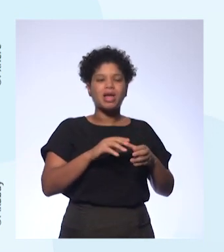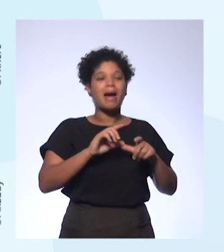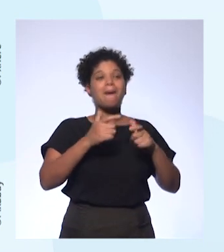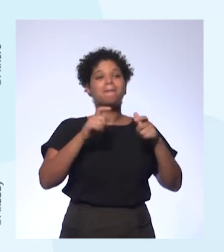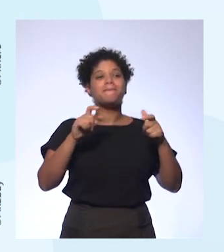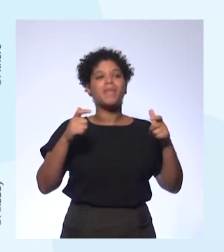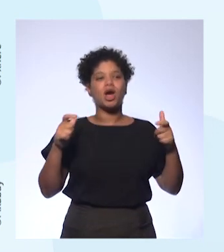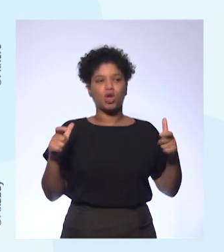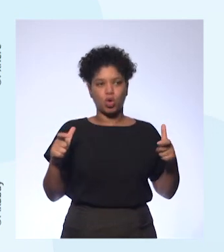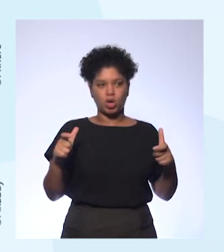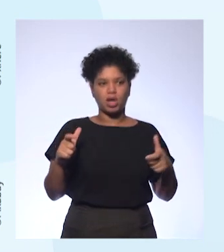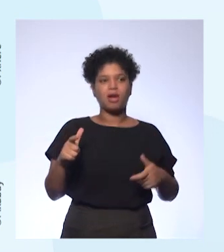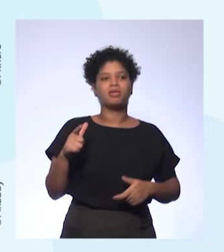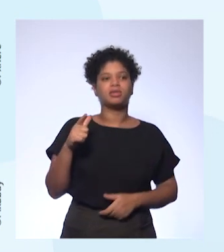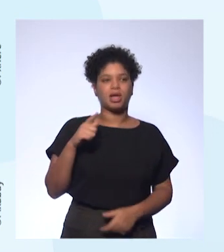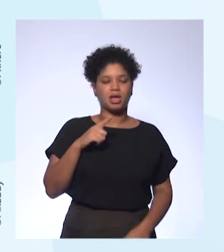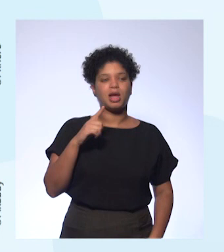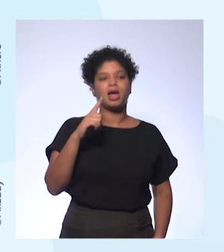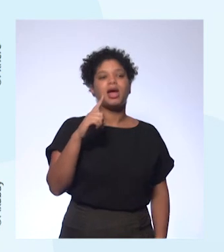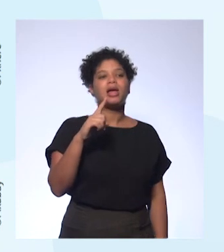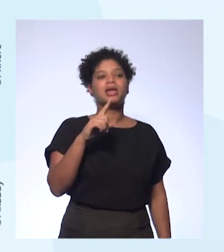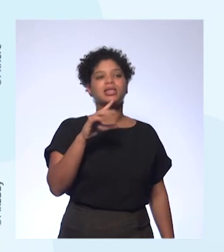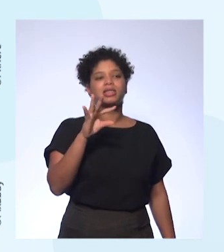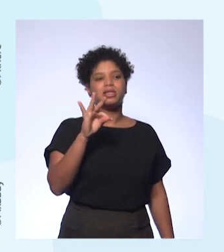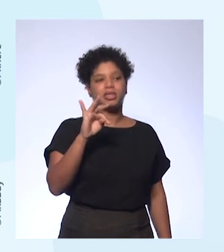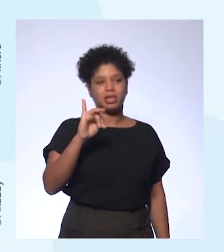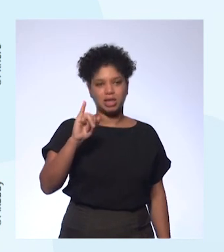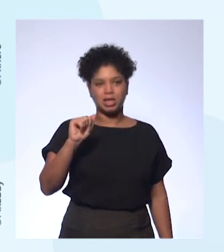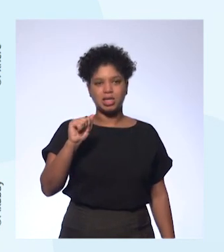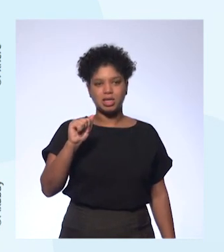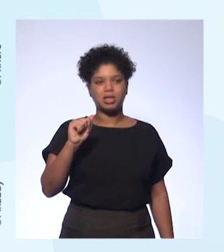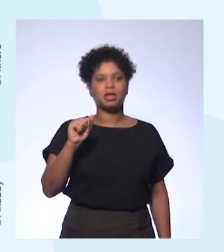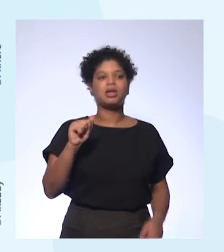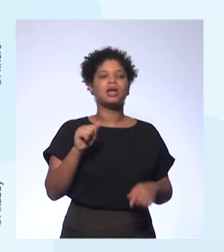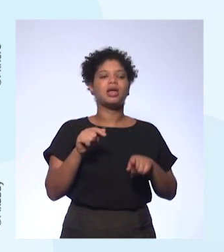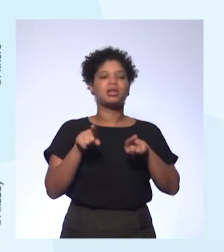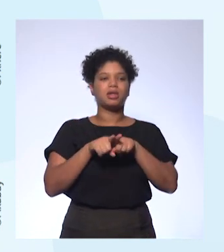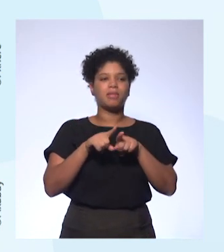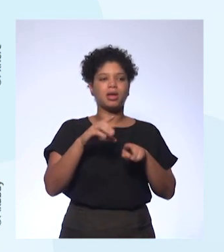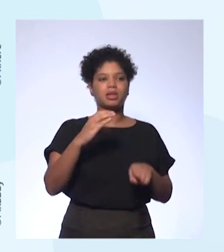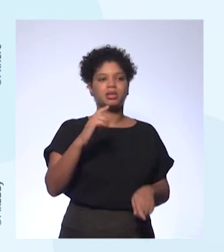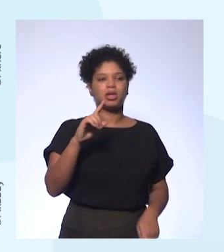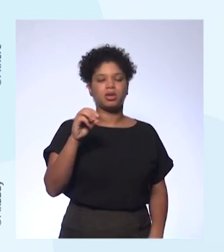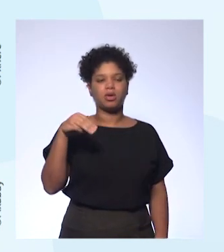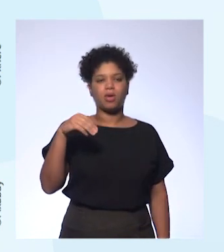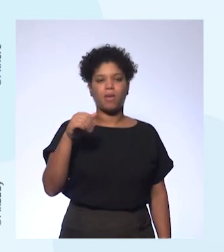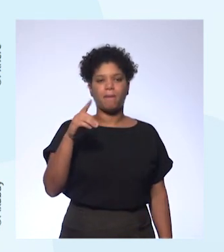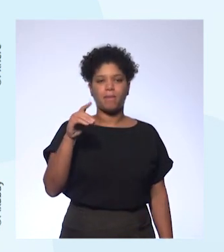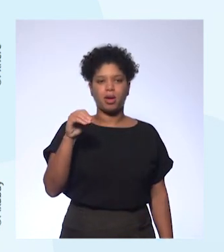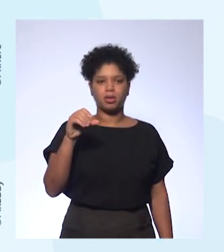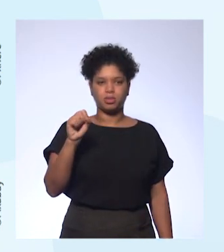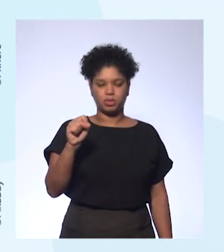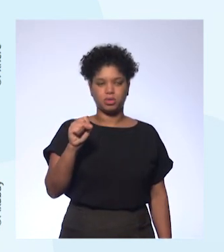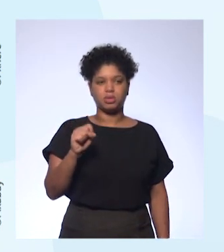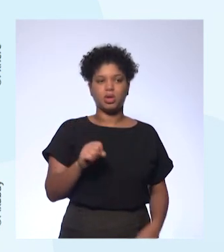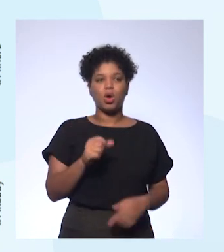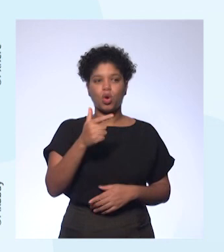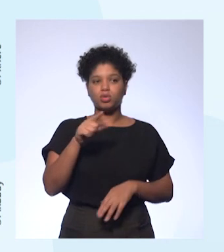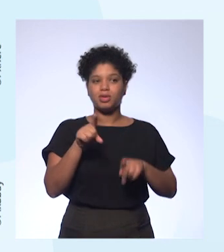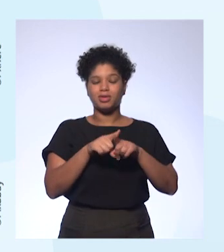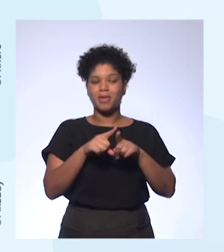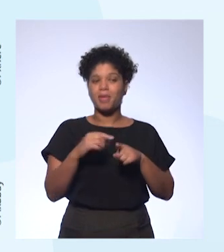triblástico e celomado. Esse caso também tem simetria bilateral. E aí, a gente tem uma novidade, que é